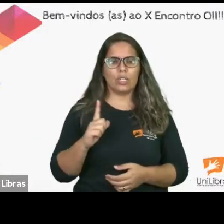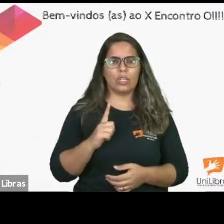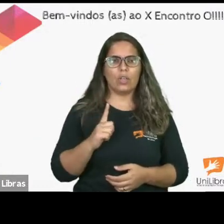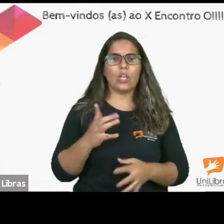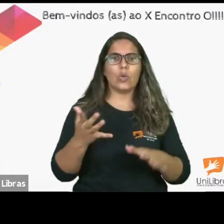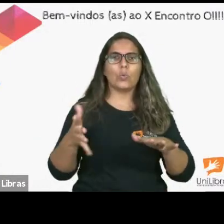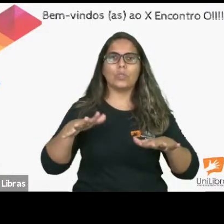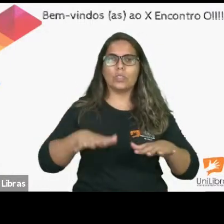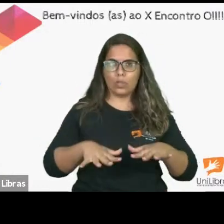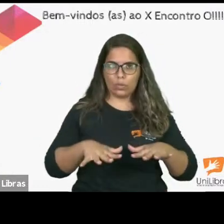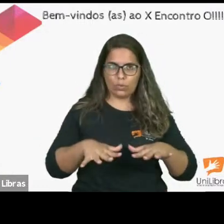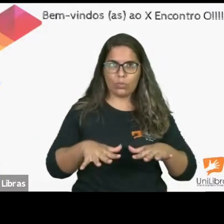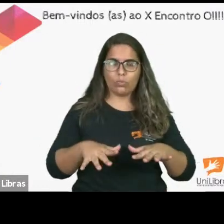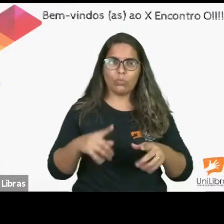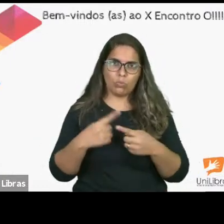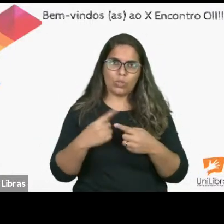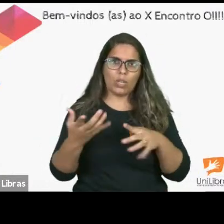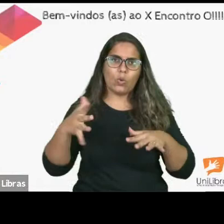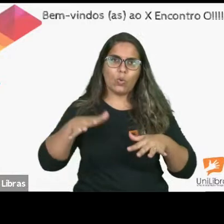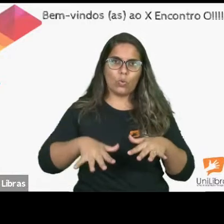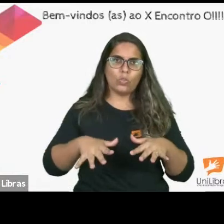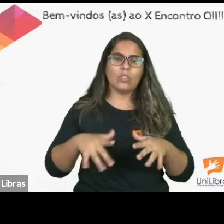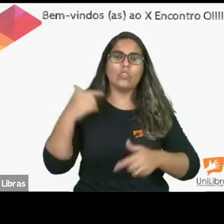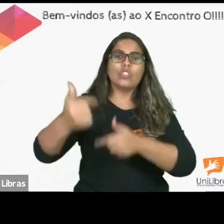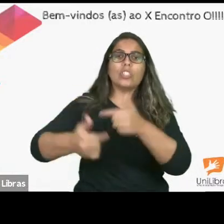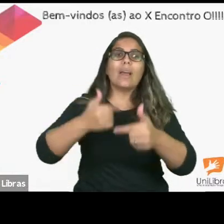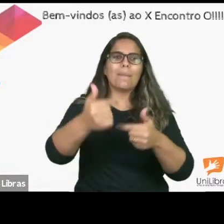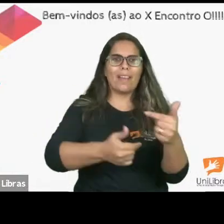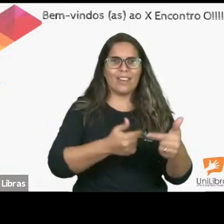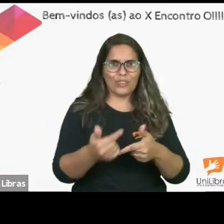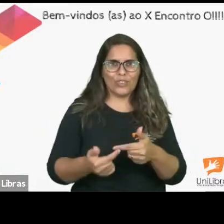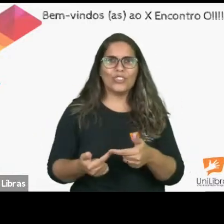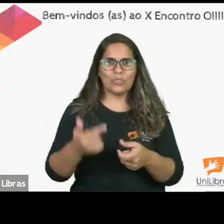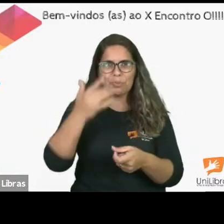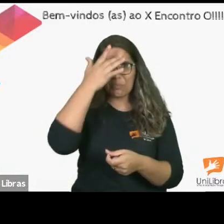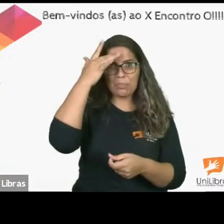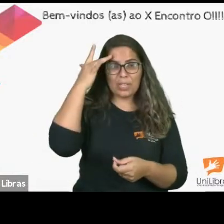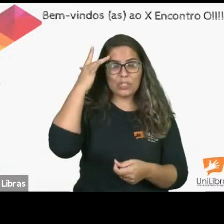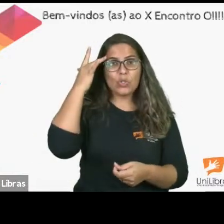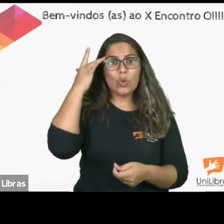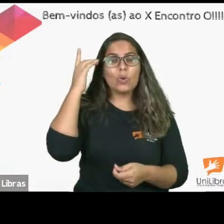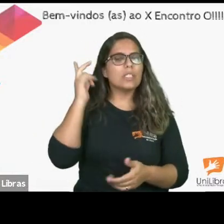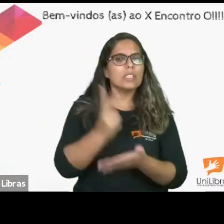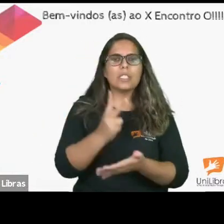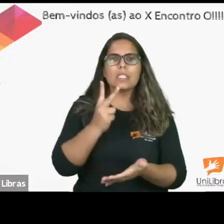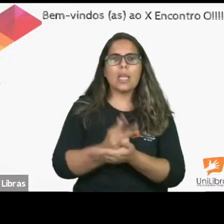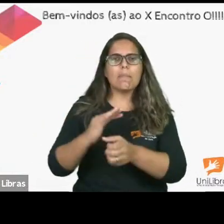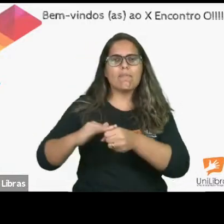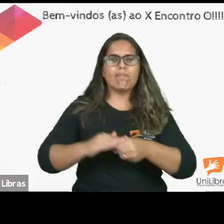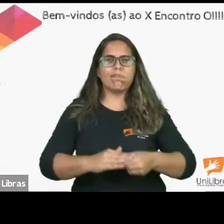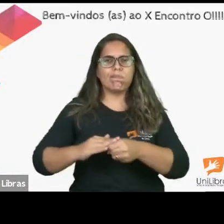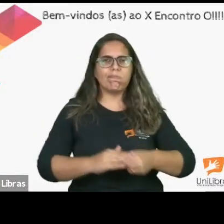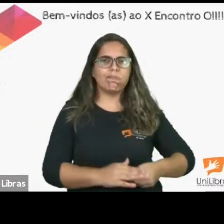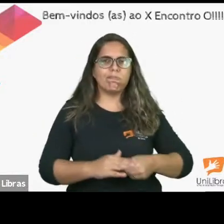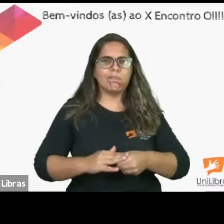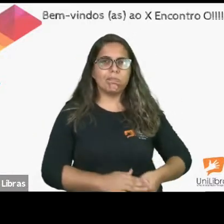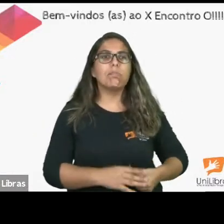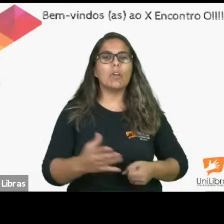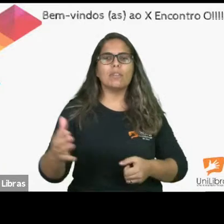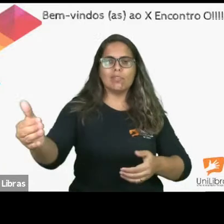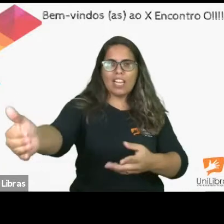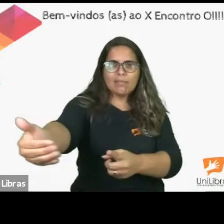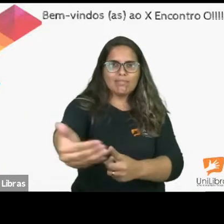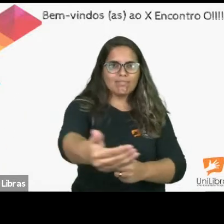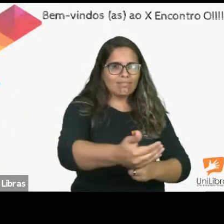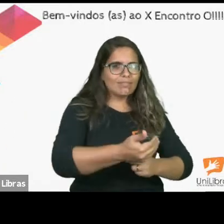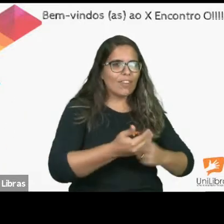inclusão, porque era inclusão de trabalhadores, de pessoas que sempre foram negadas no seu ser e